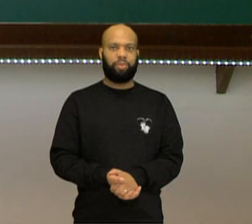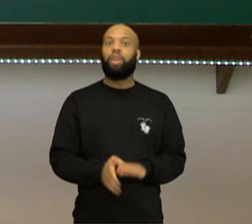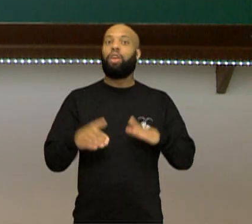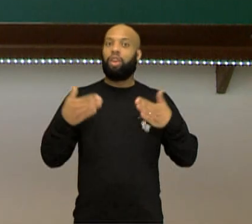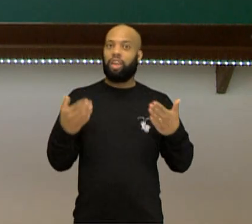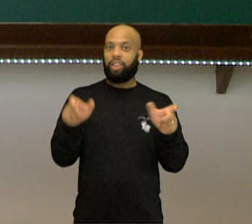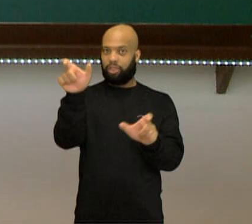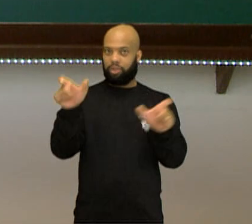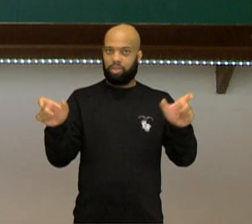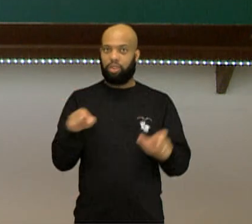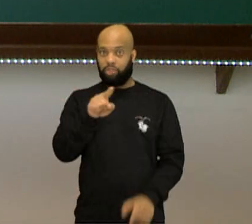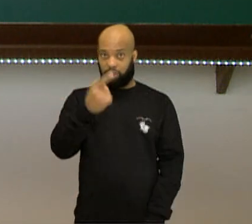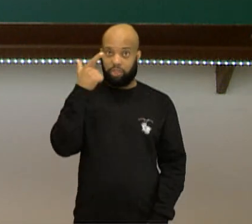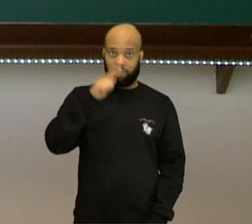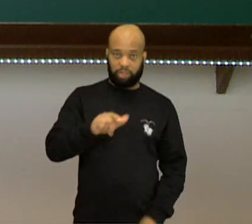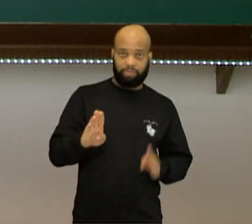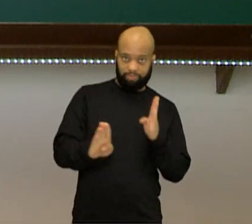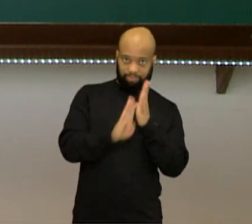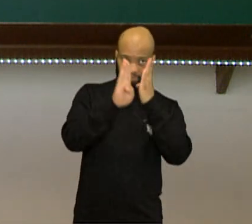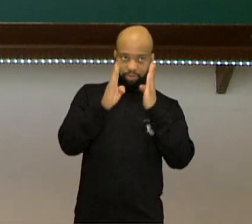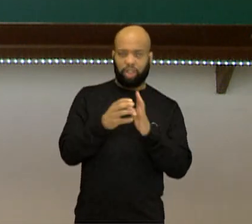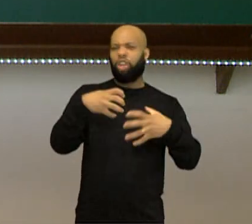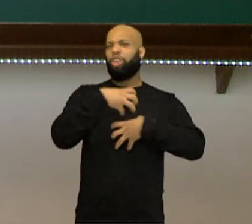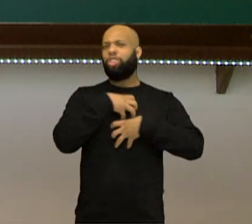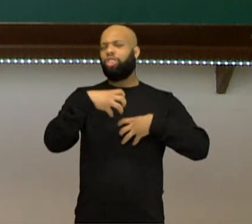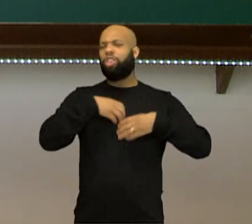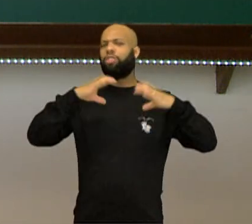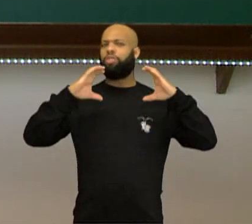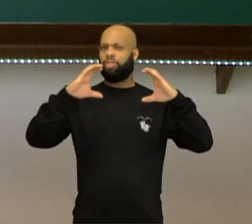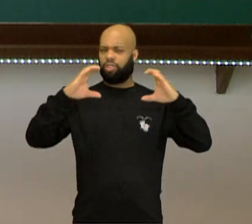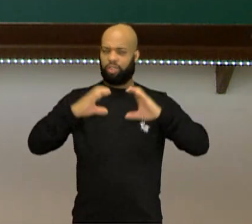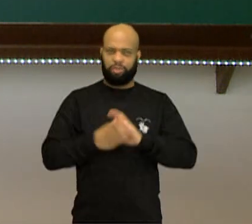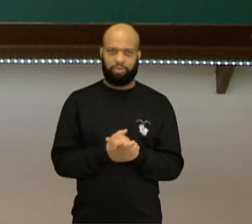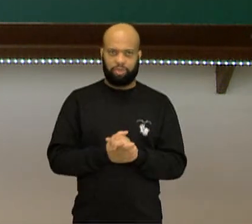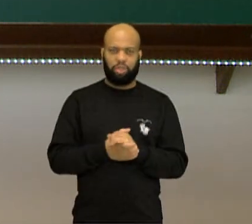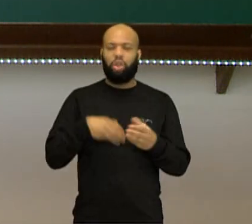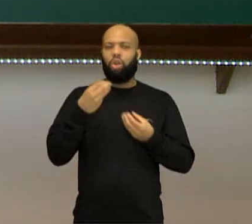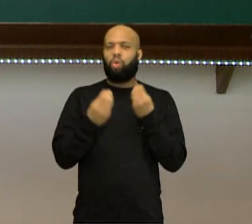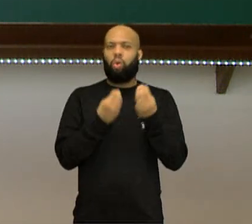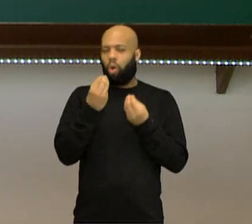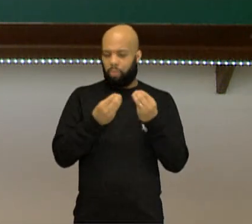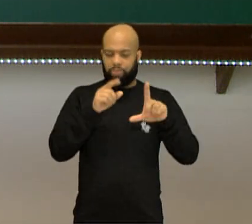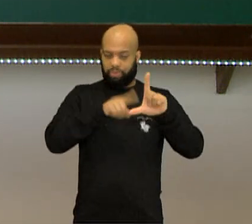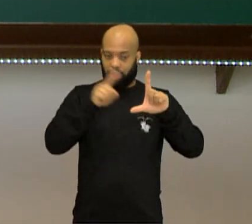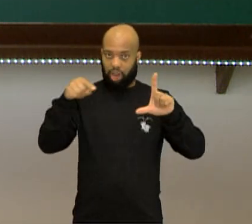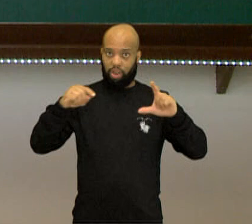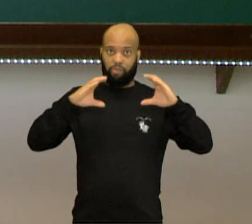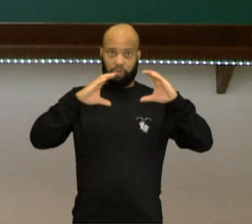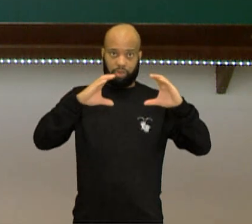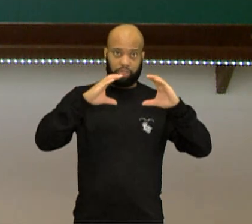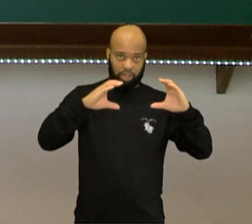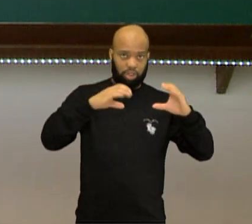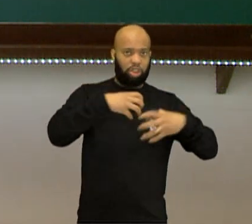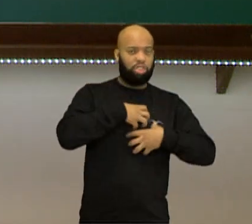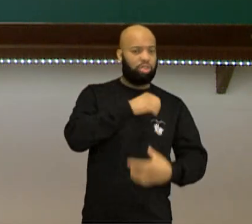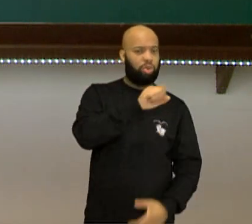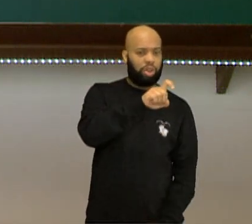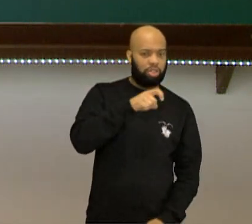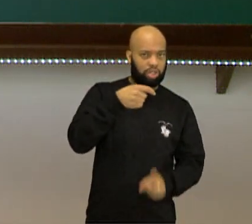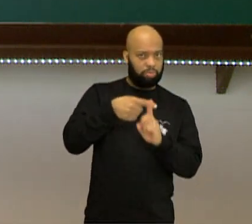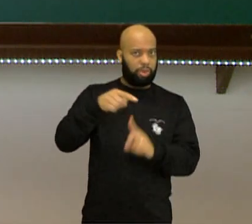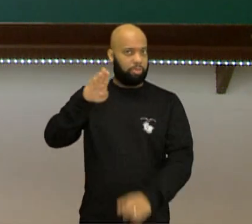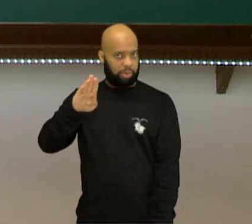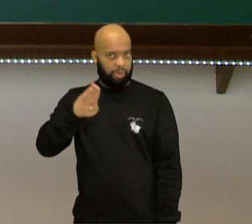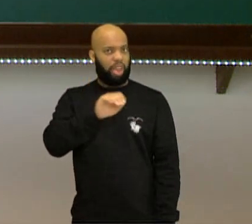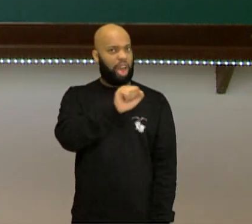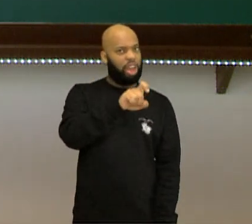E aí, galerinha, conseguiram identificar? Então, vamos ver como é que é esse gráfico, qual que é, né, a função afim que ele representa? Então, vamos